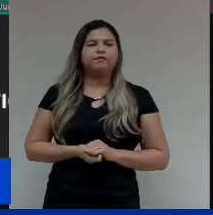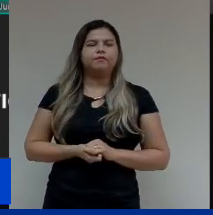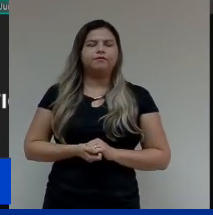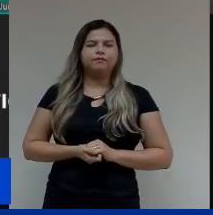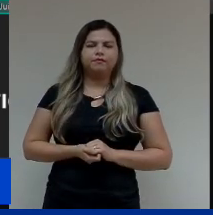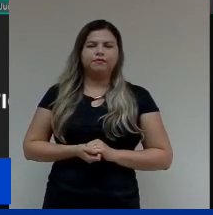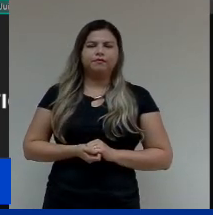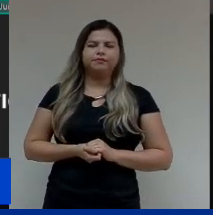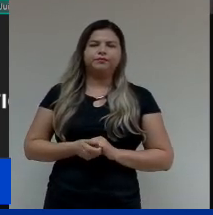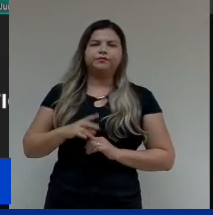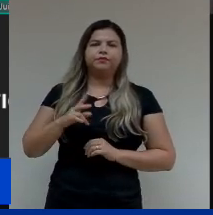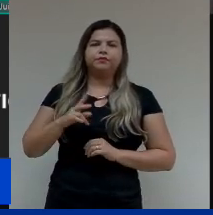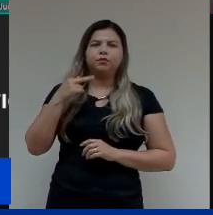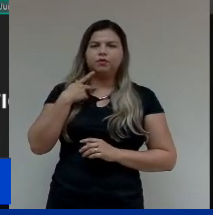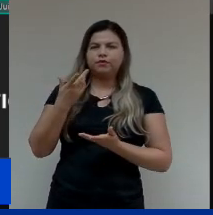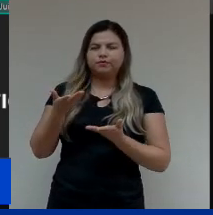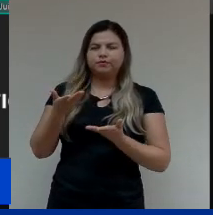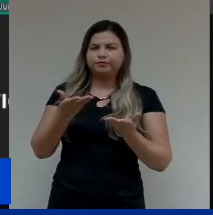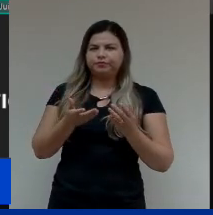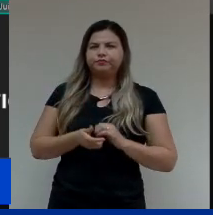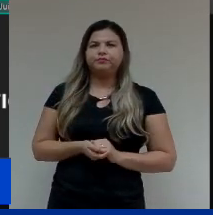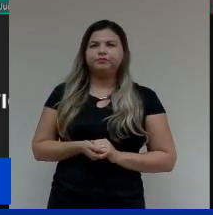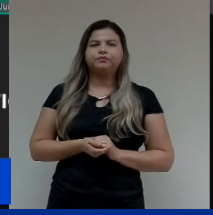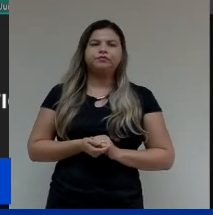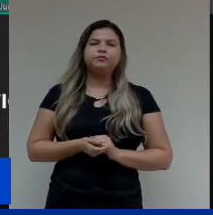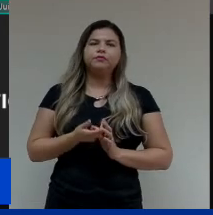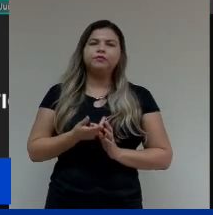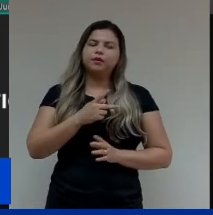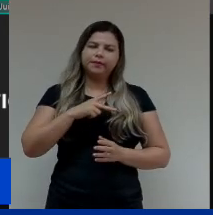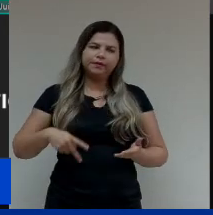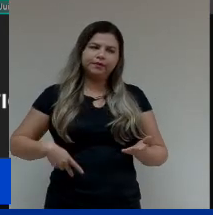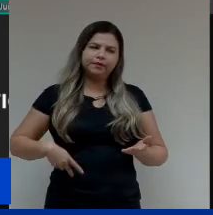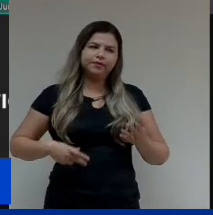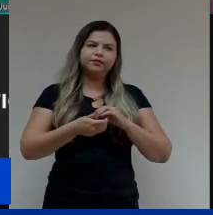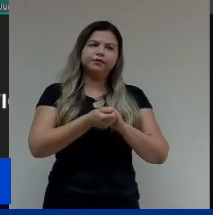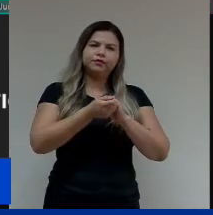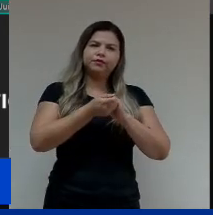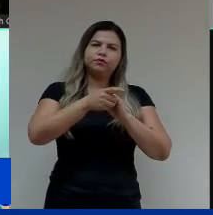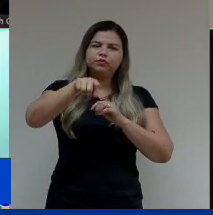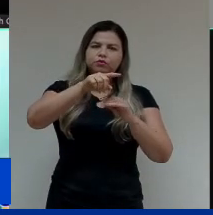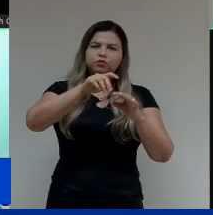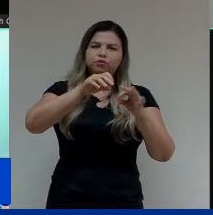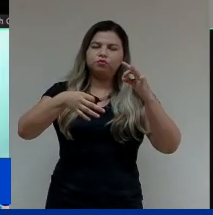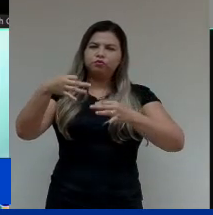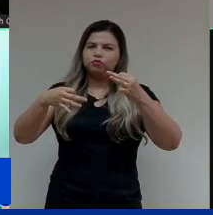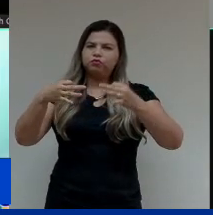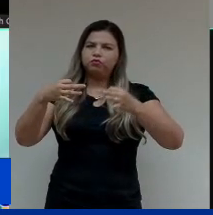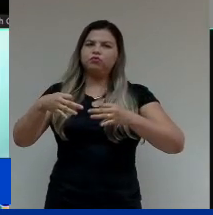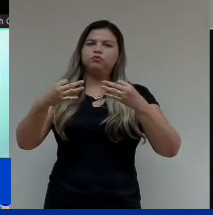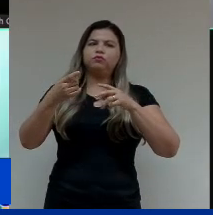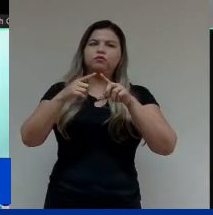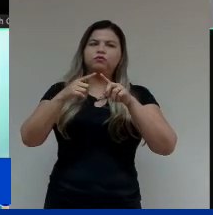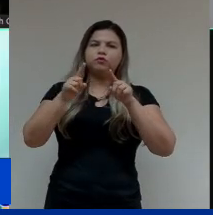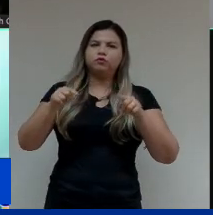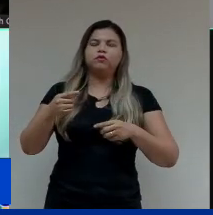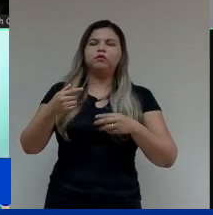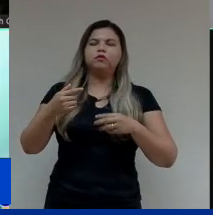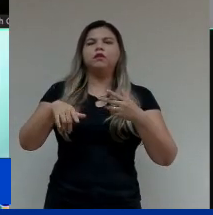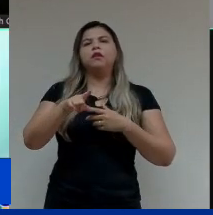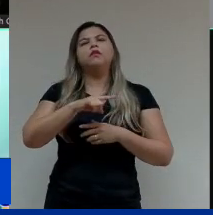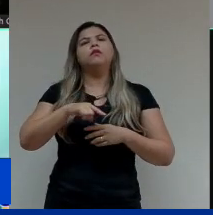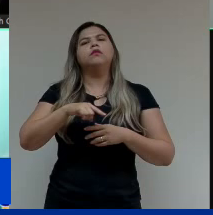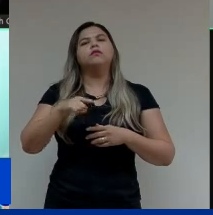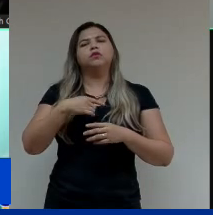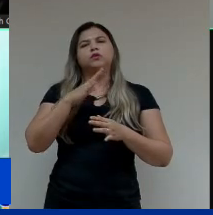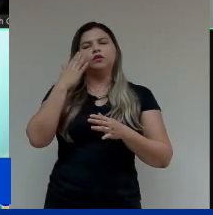Senhora Procuradora, Excelentíssimo senhor presidente, excelentíssimos julgadores, servidores aqui presentes, o Ministério Público